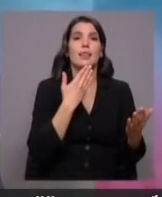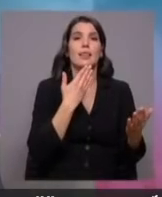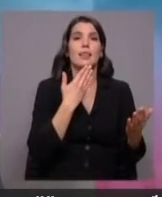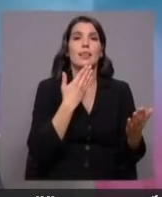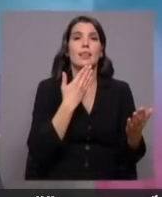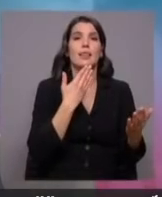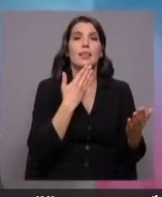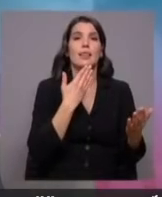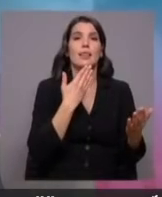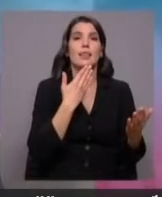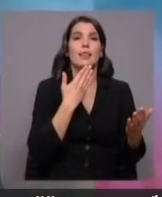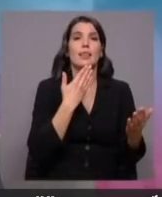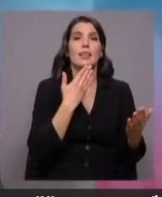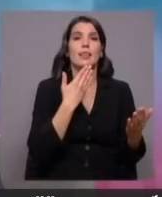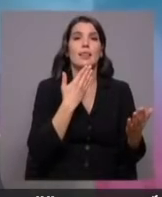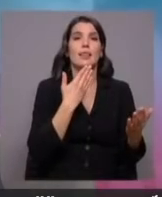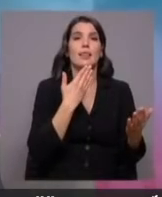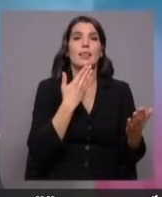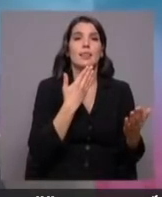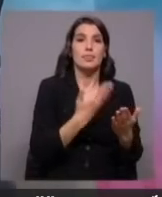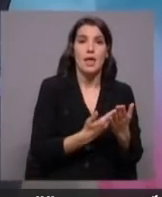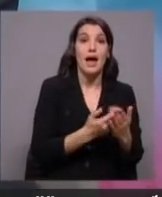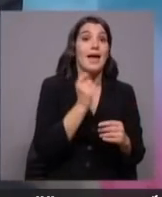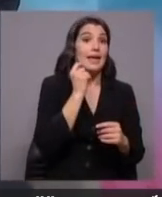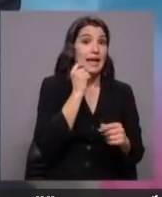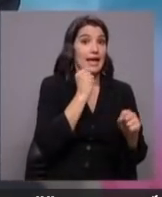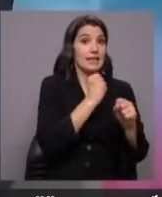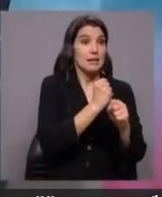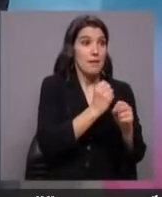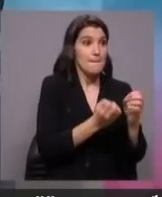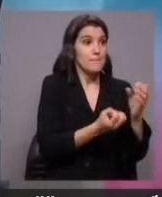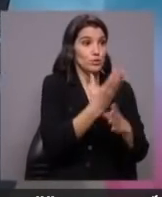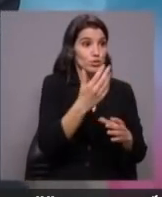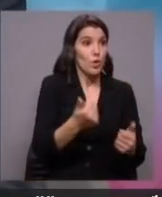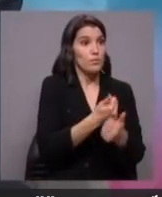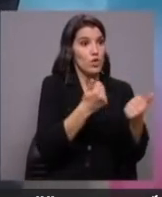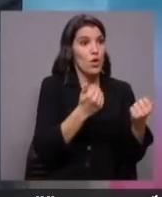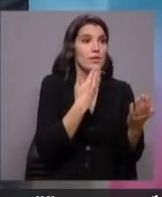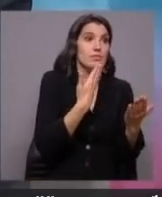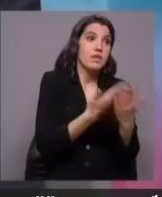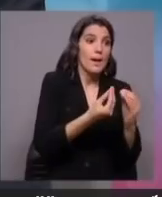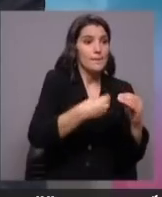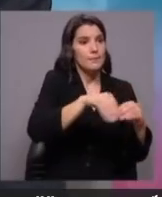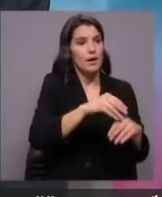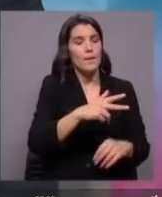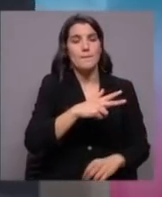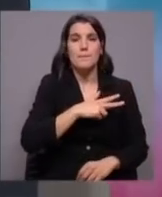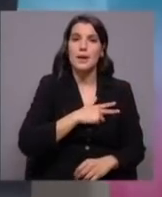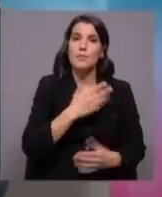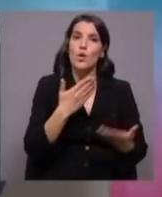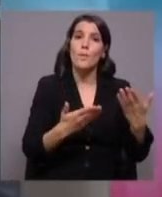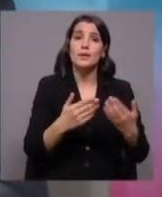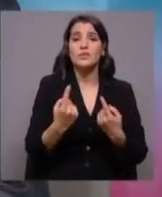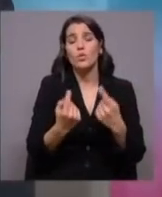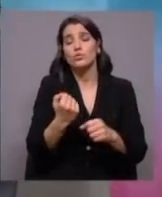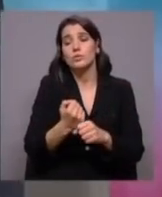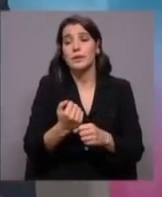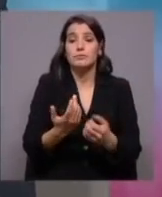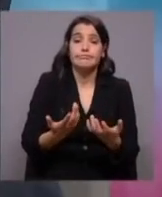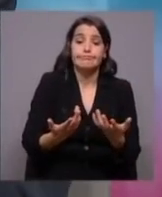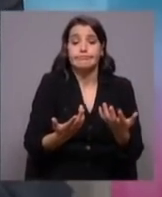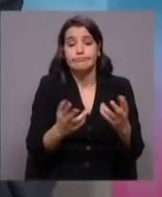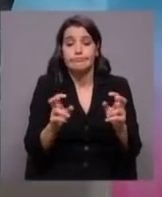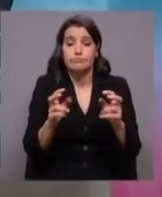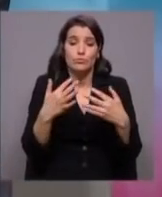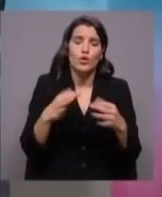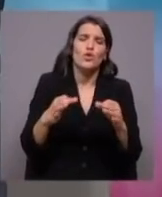é, exato. Foi a crise de 2008 que fez o BES falir. Possam ter um prémio adicional relativamente àqueles que produzem, enfim, o